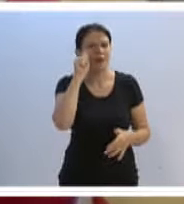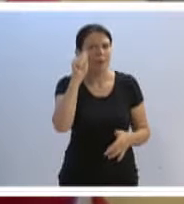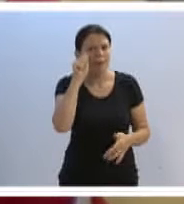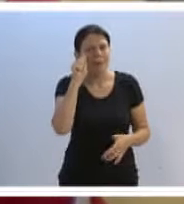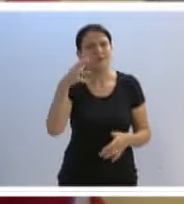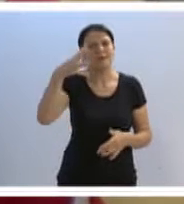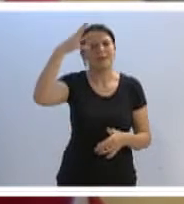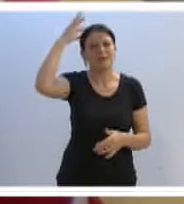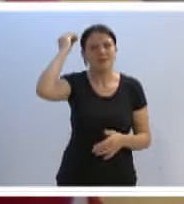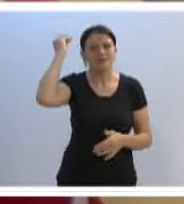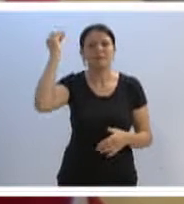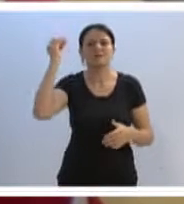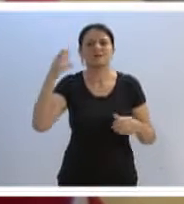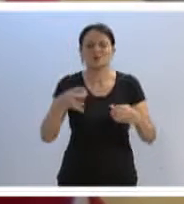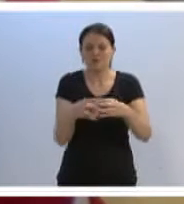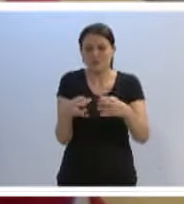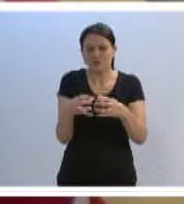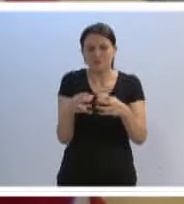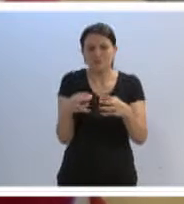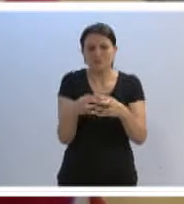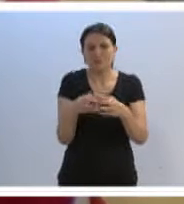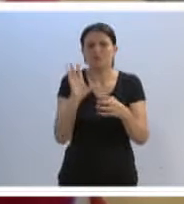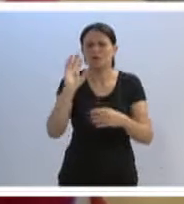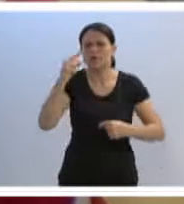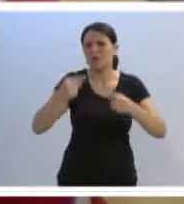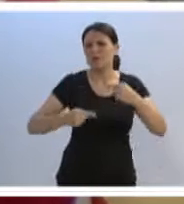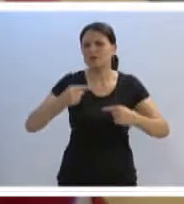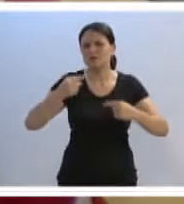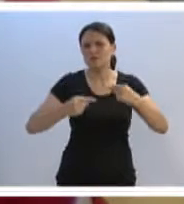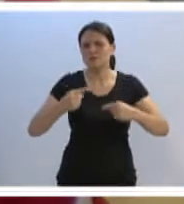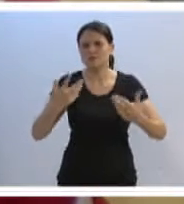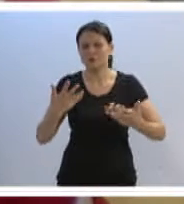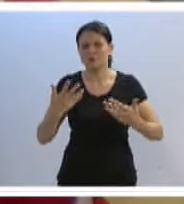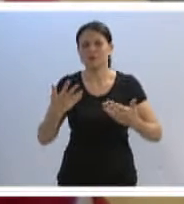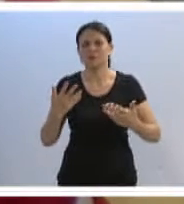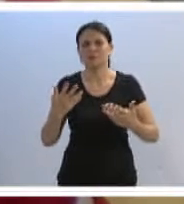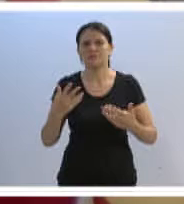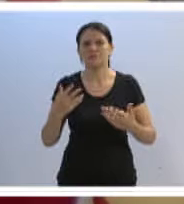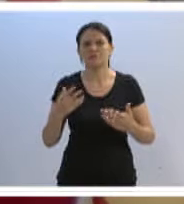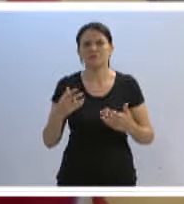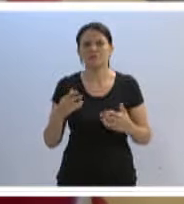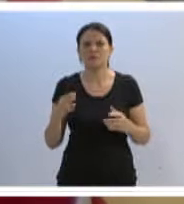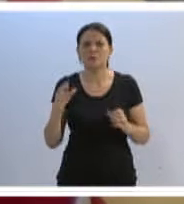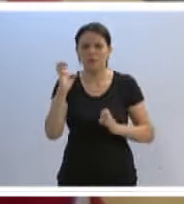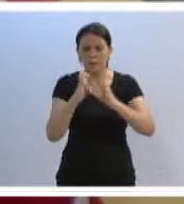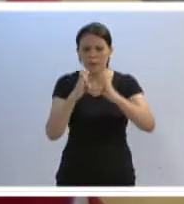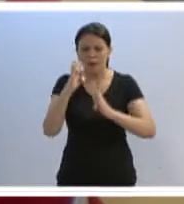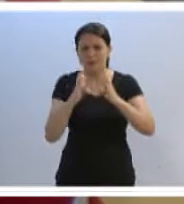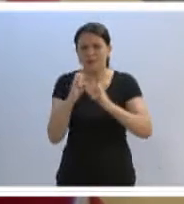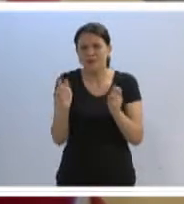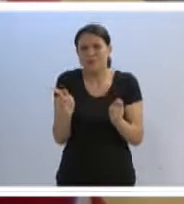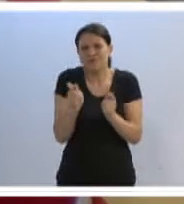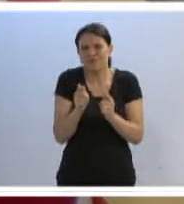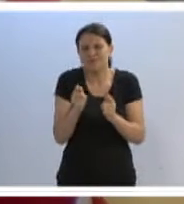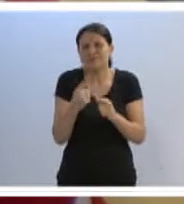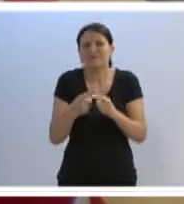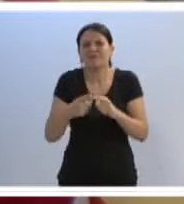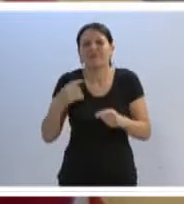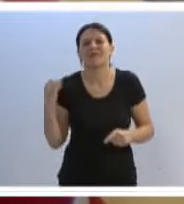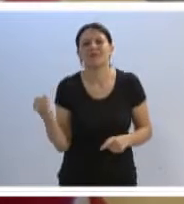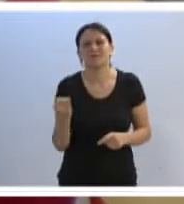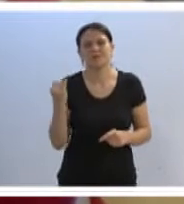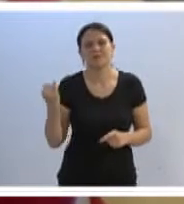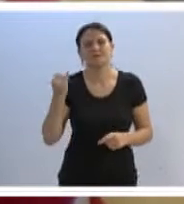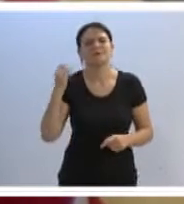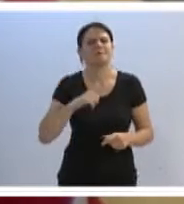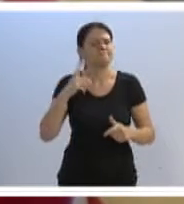Alexandre Matias, na nossa comissão, que vamos discutir essa questão, sobretudo, do microempreendedor individual, é muito importante, porque a gente tem vários